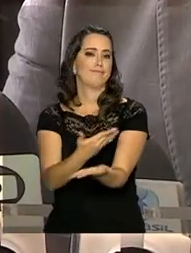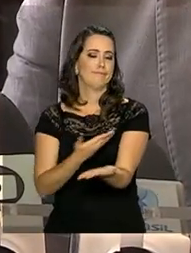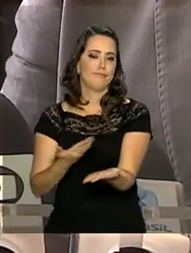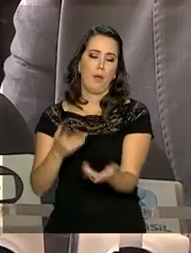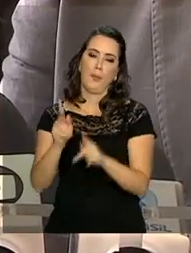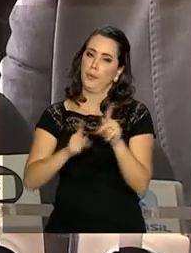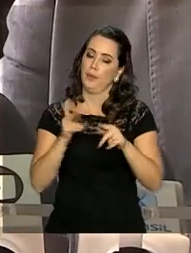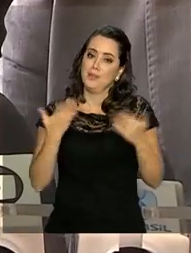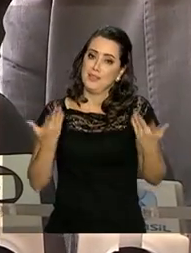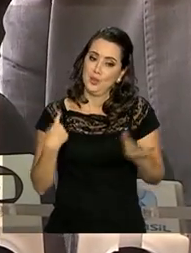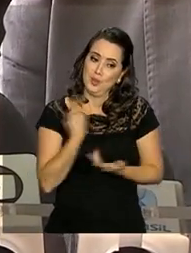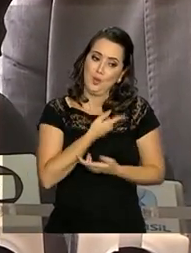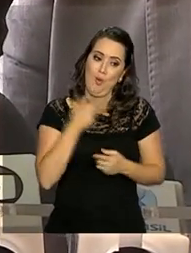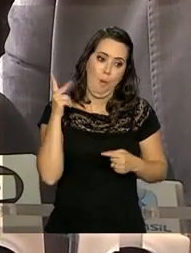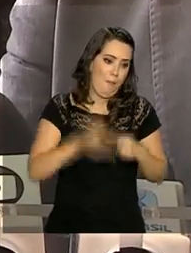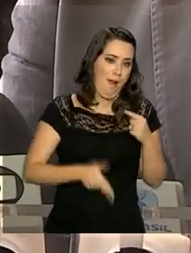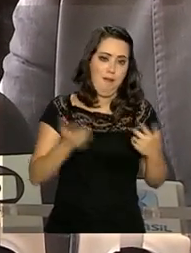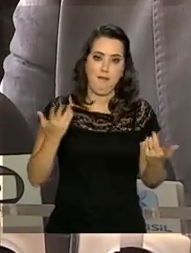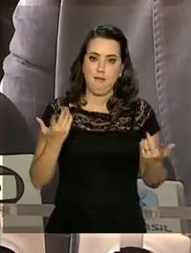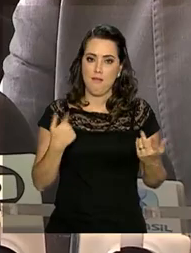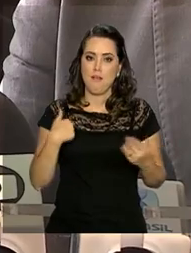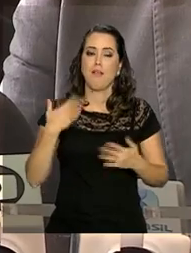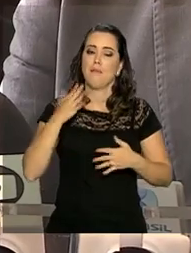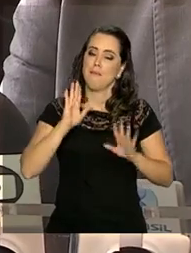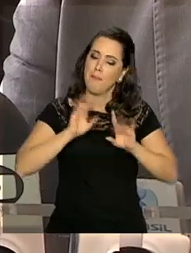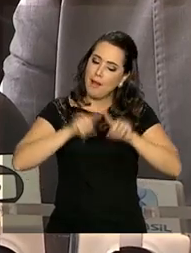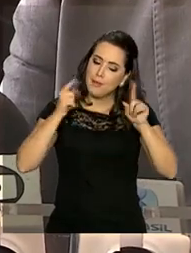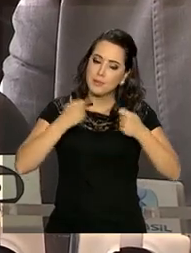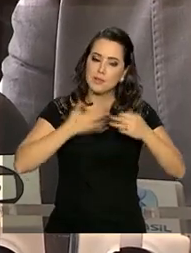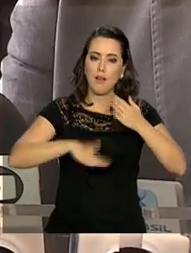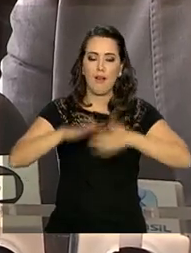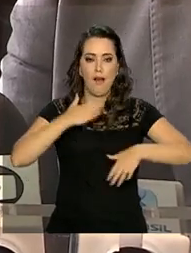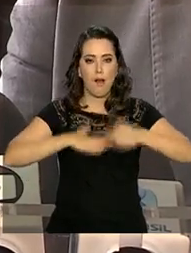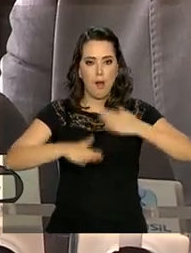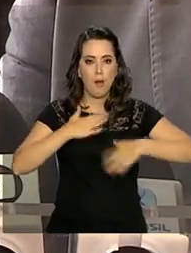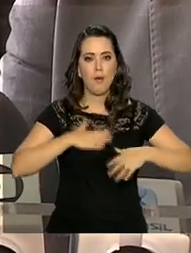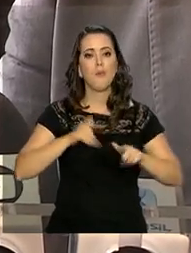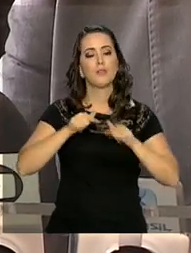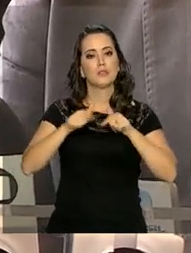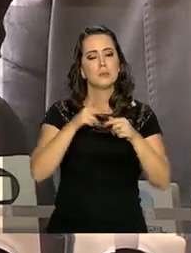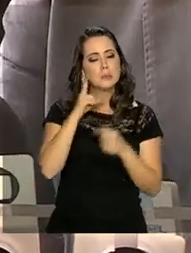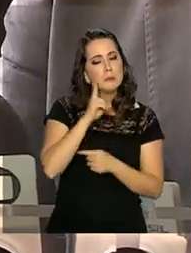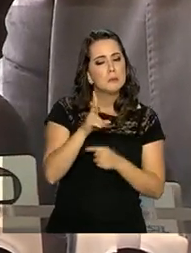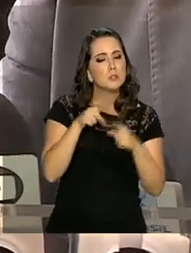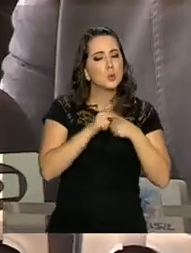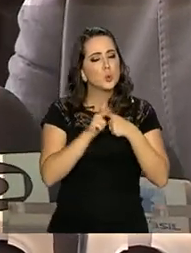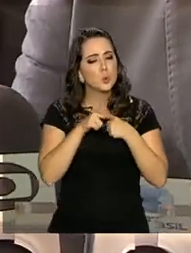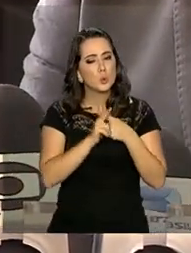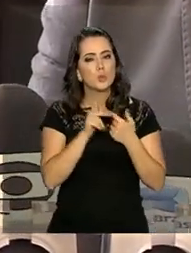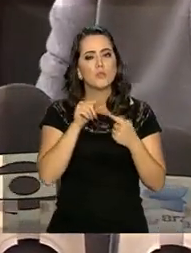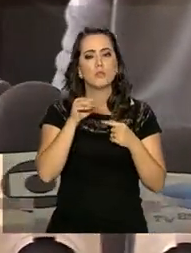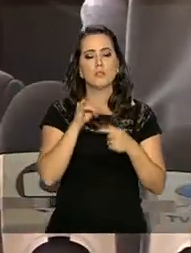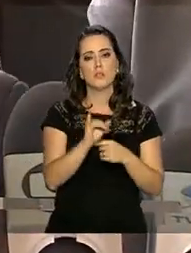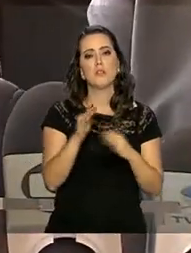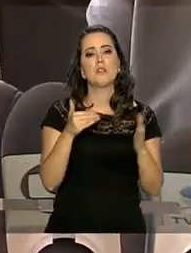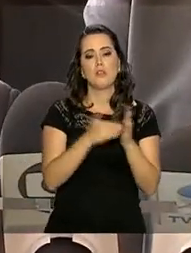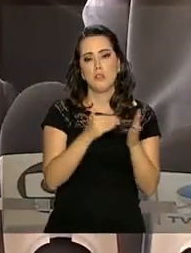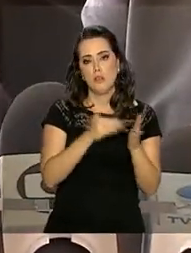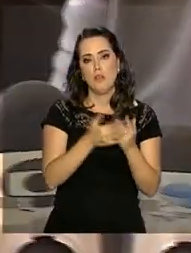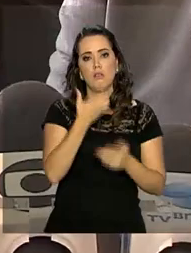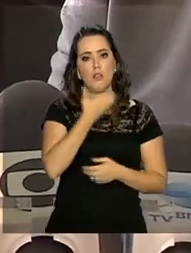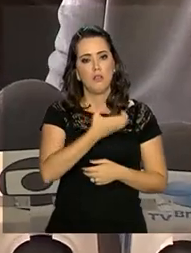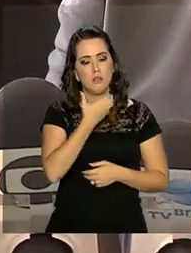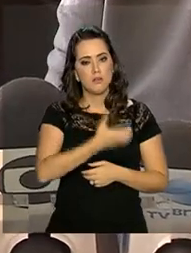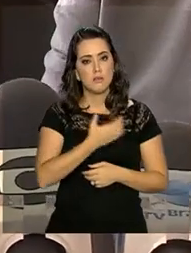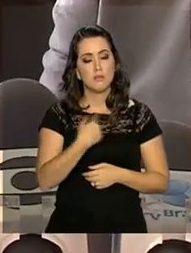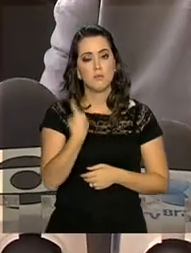população. Então, isso nós vamos, com paciência, humildade, muito trabalho, revisar e até meados de dezembro